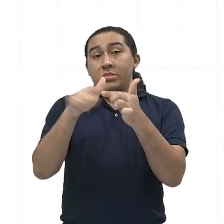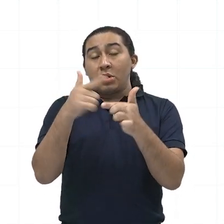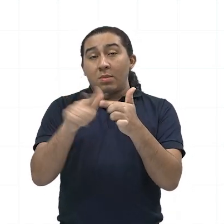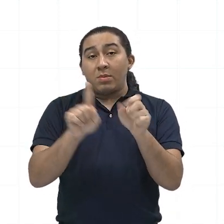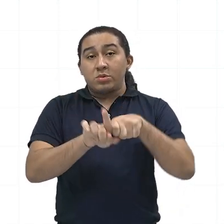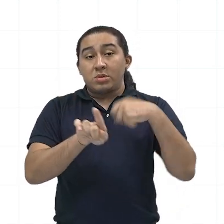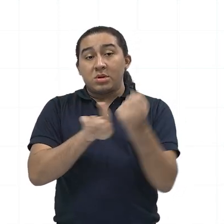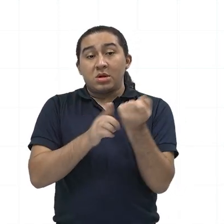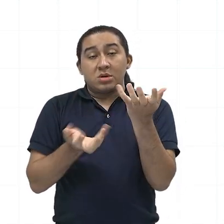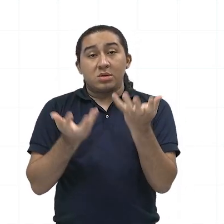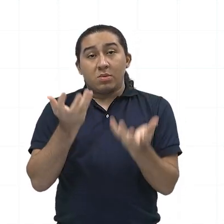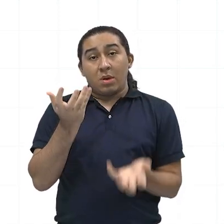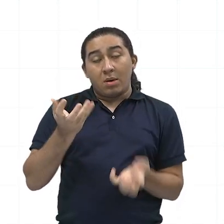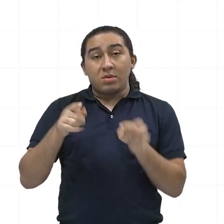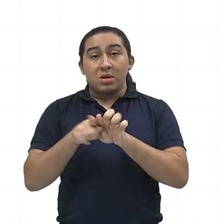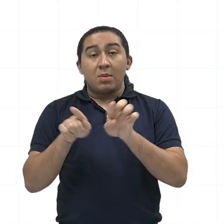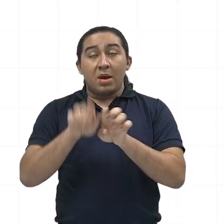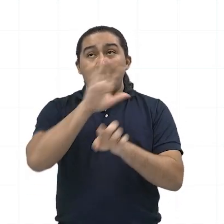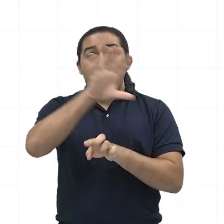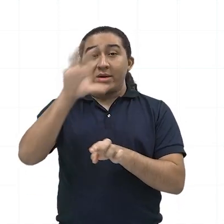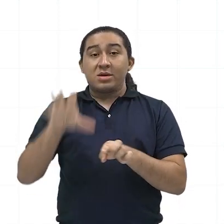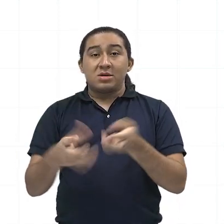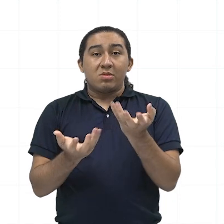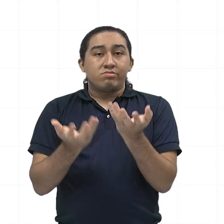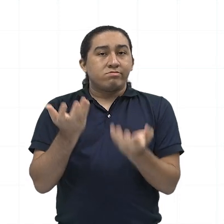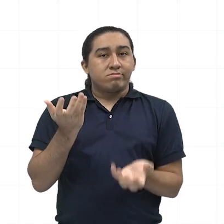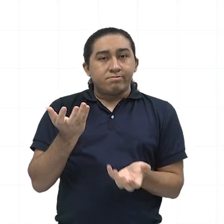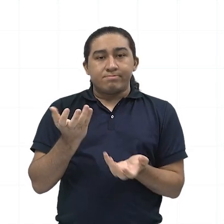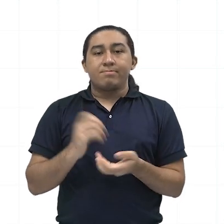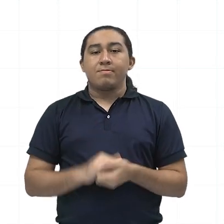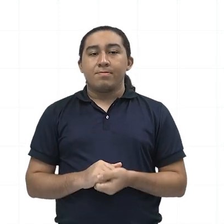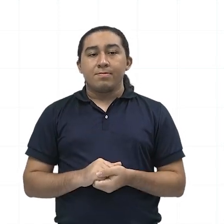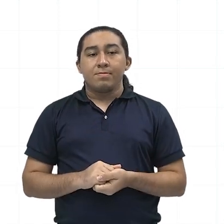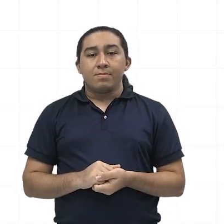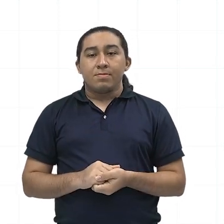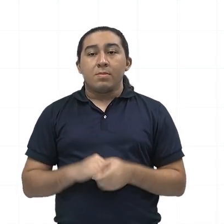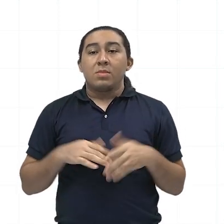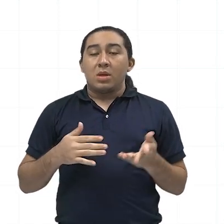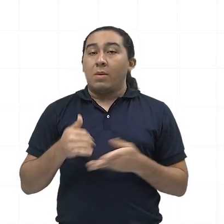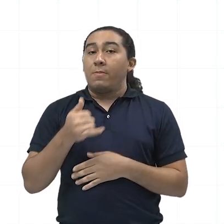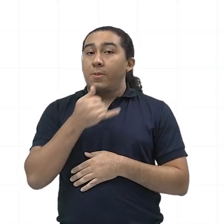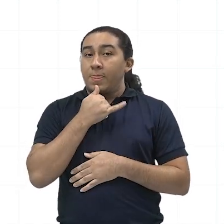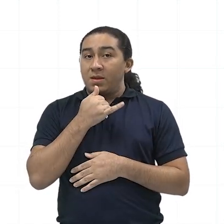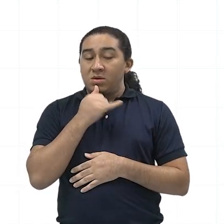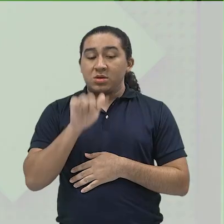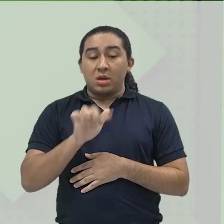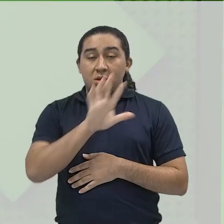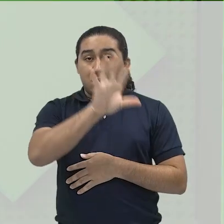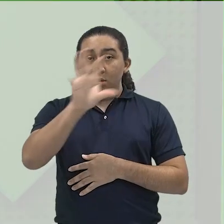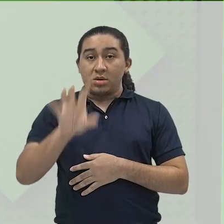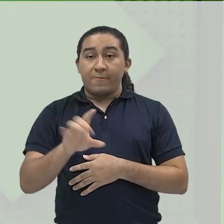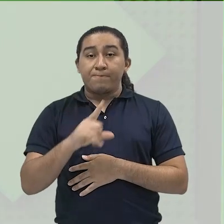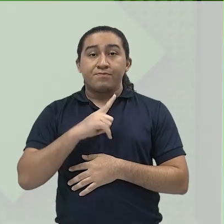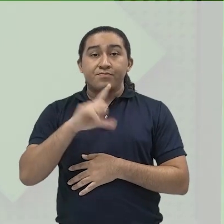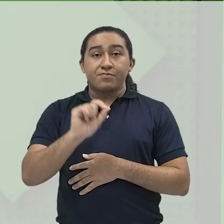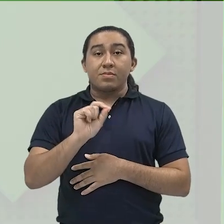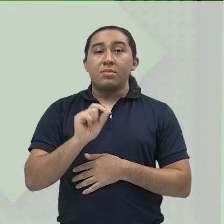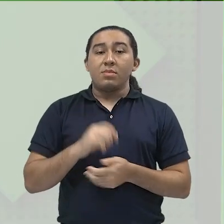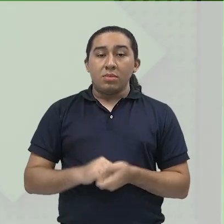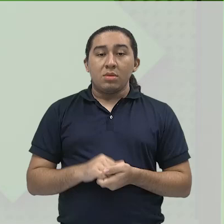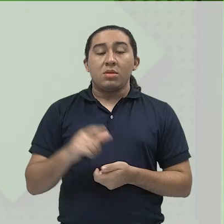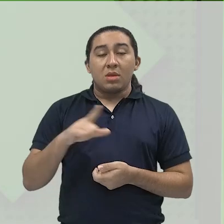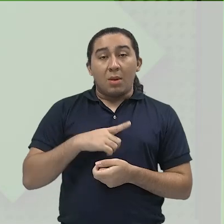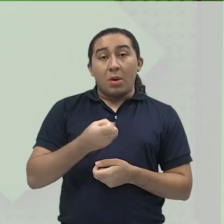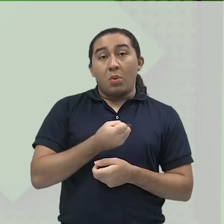desigualdades sociais e regionais no país. Então, infelizmente, nessa região, né, nós temos um alto índice